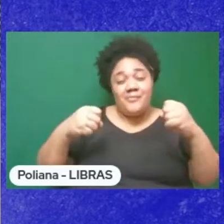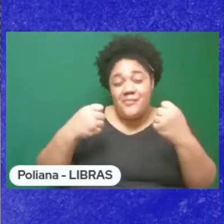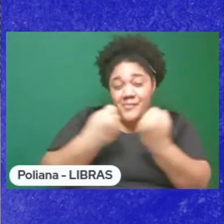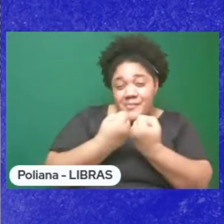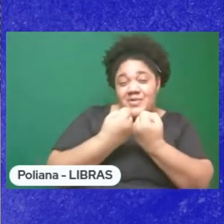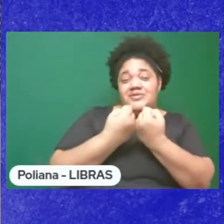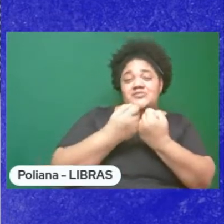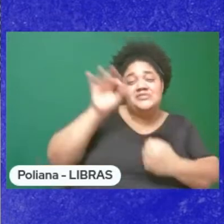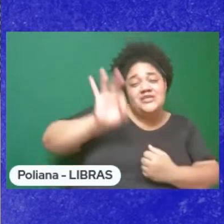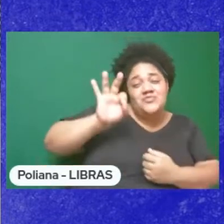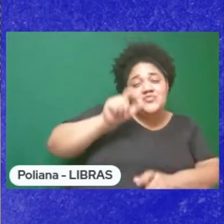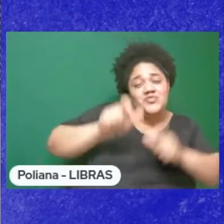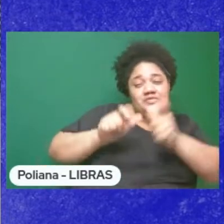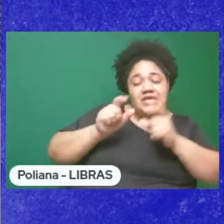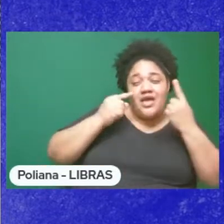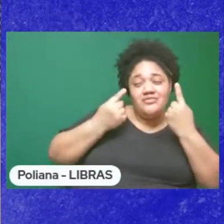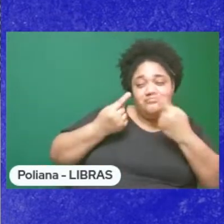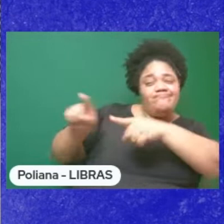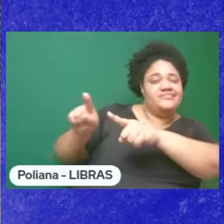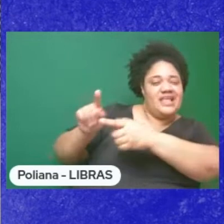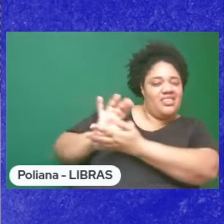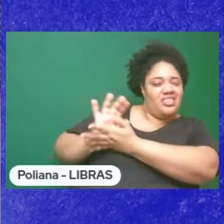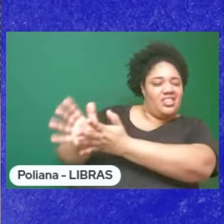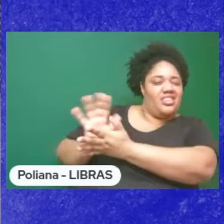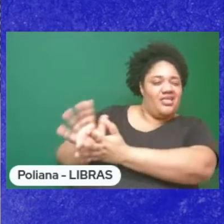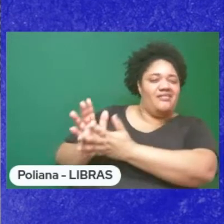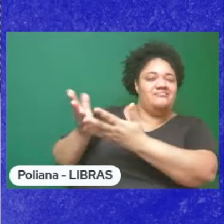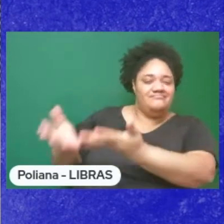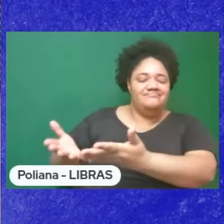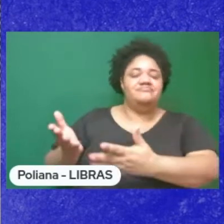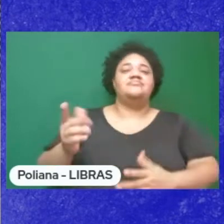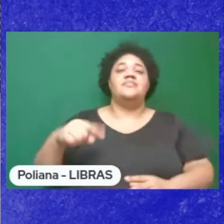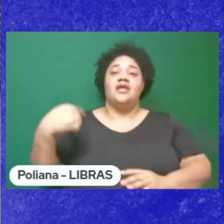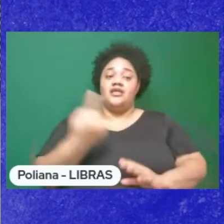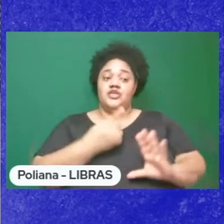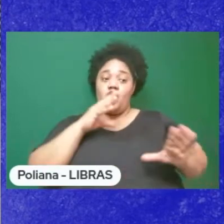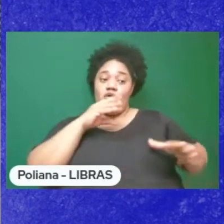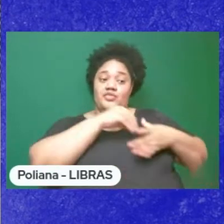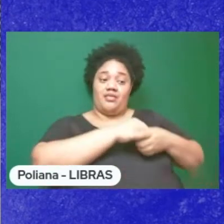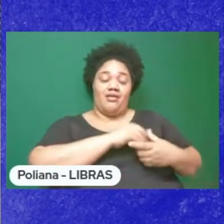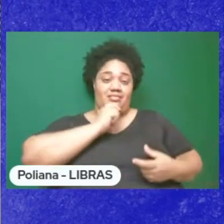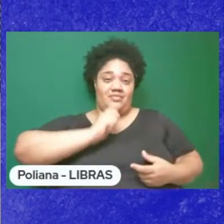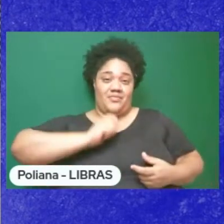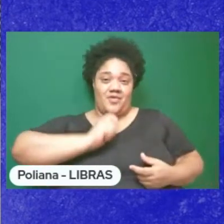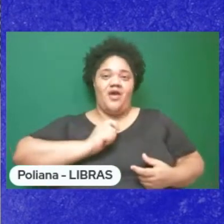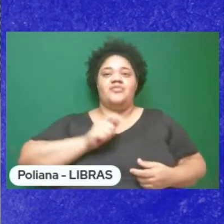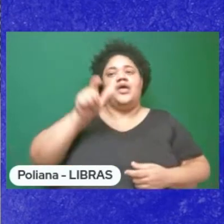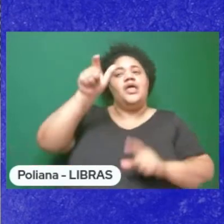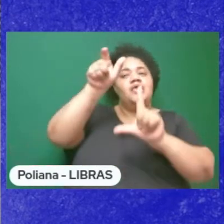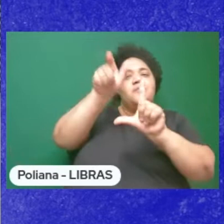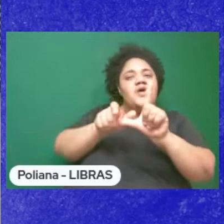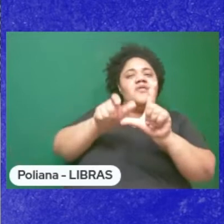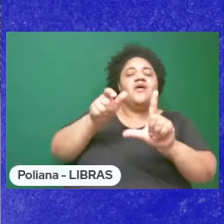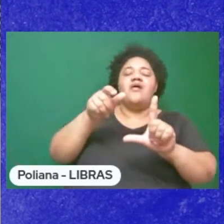por outras. E é interessante que dentro desses símbolos, quando a gente coloca, o personagem Paulo, que é esse personagem que ataca, que é